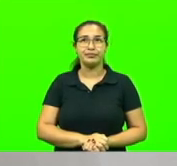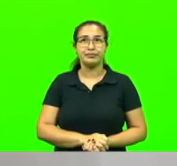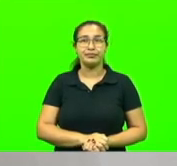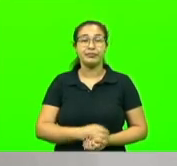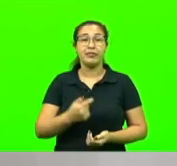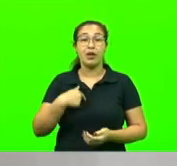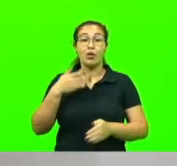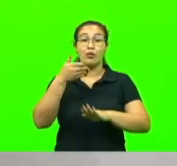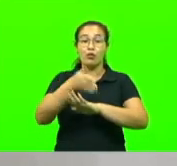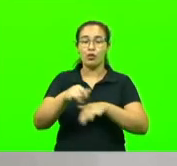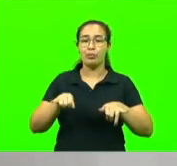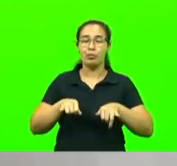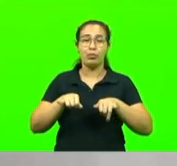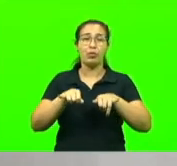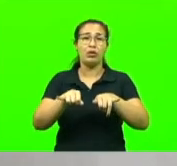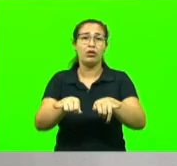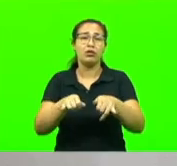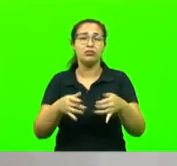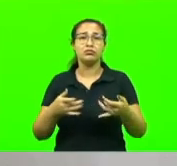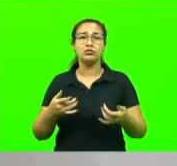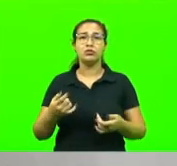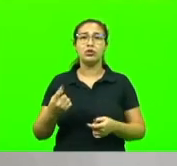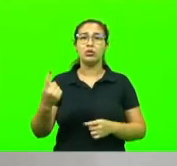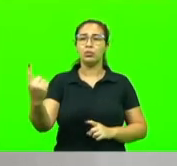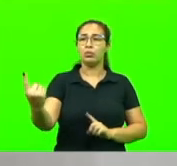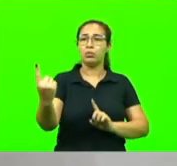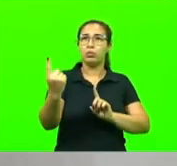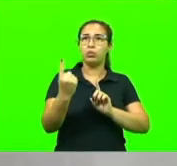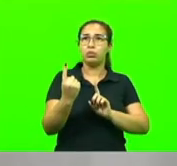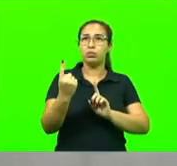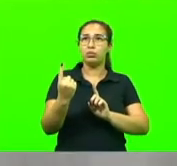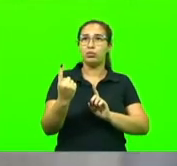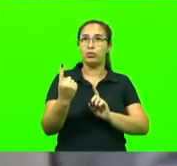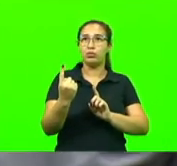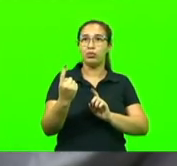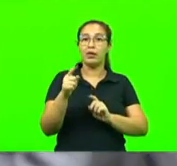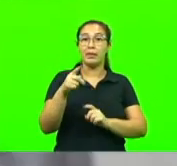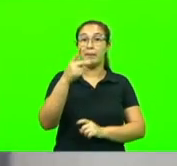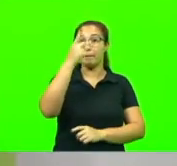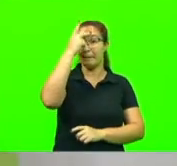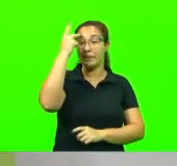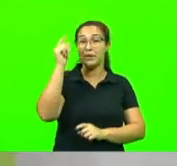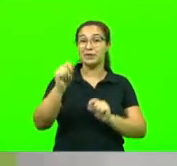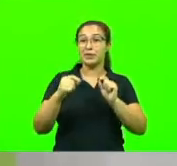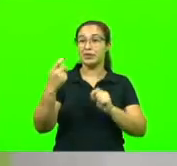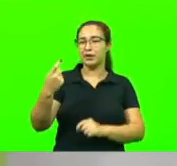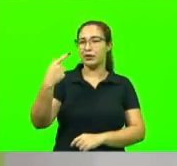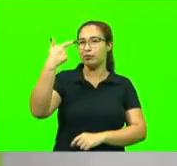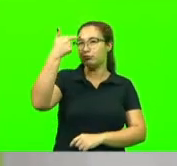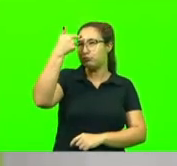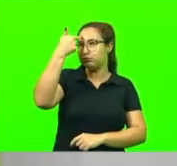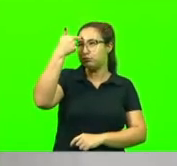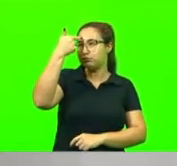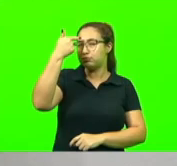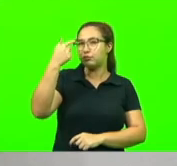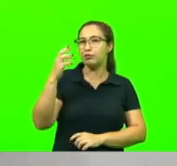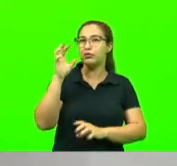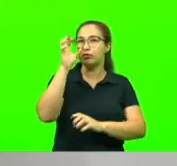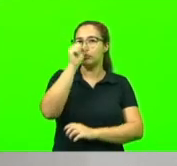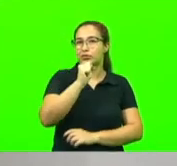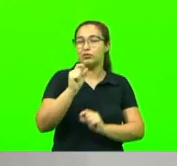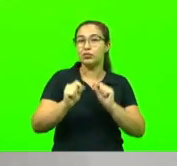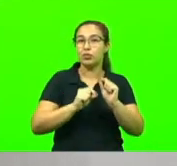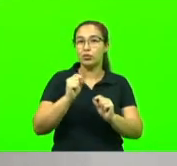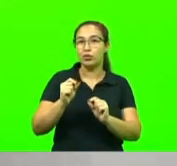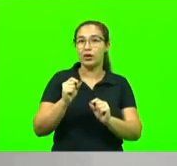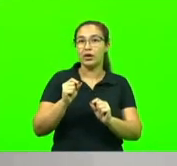no supermercado, veio a pessoa lá com um termômetro. Deu 32 graus. Eu estou morrendo de hipotermia